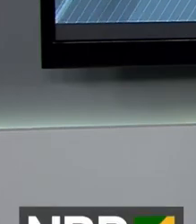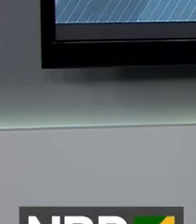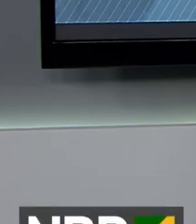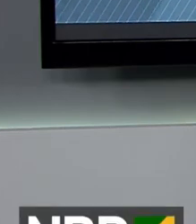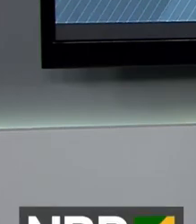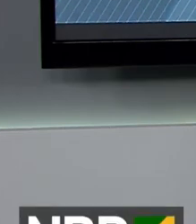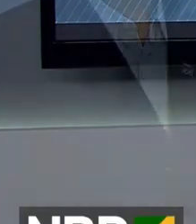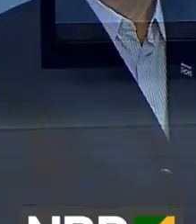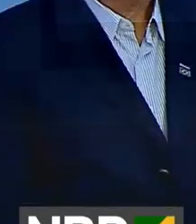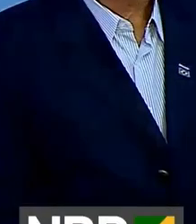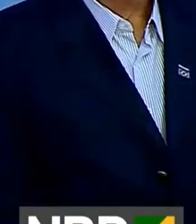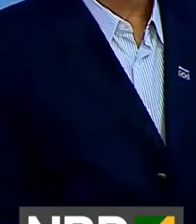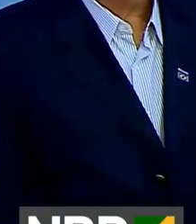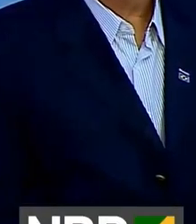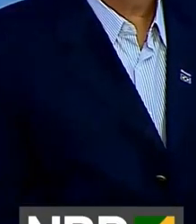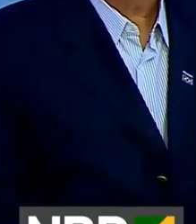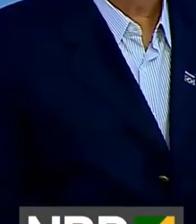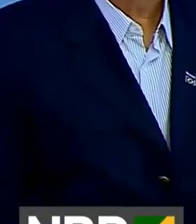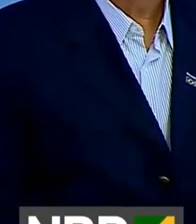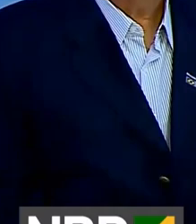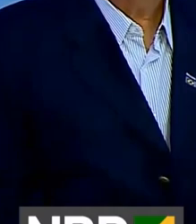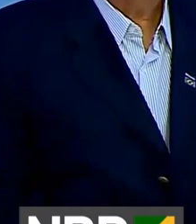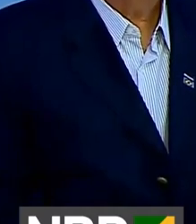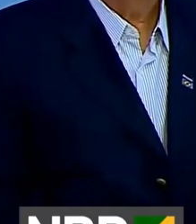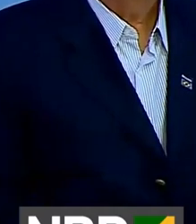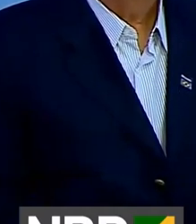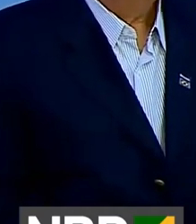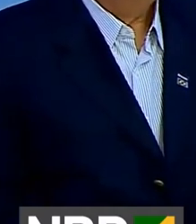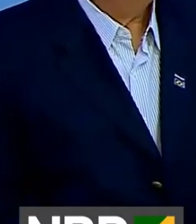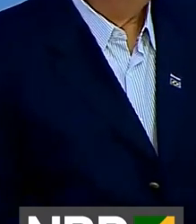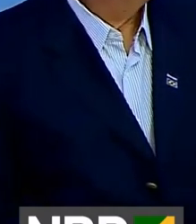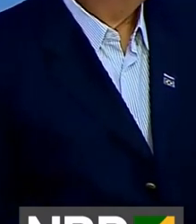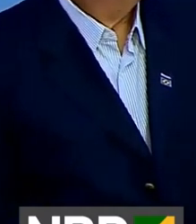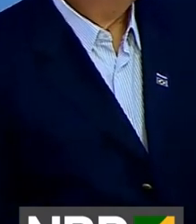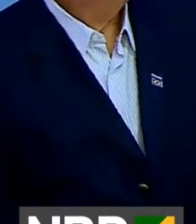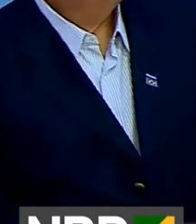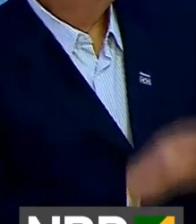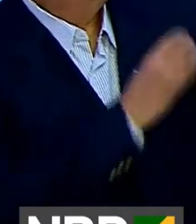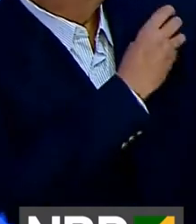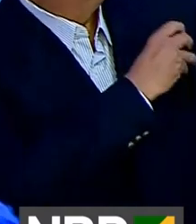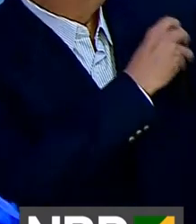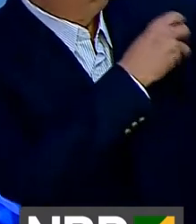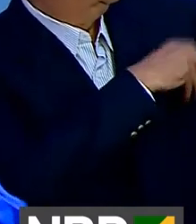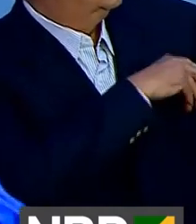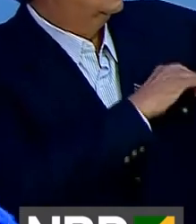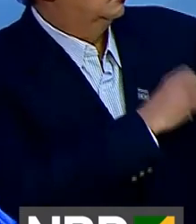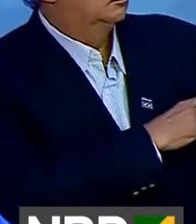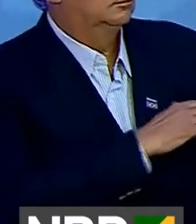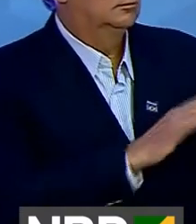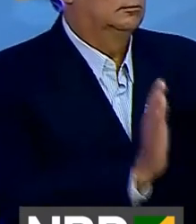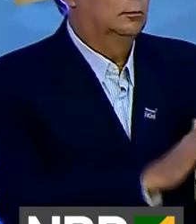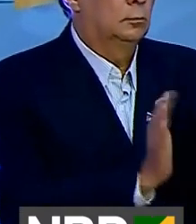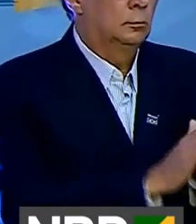União para a Basílica de Nossa Senhora de Nazaré. Vamos acompanhar. Alberto Taveira Corrêa.